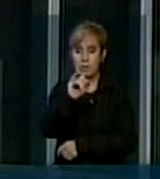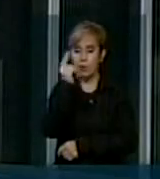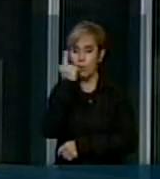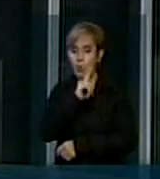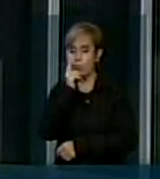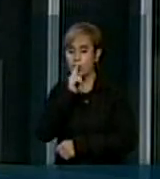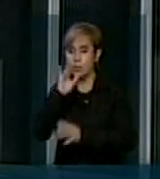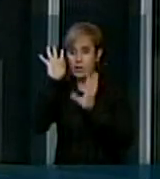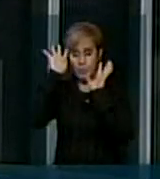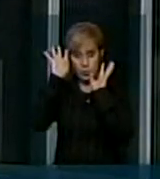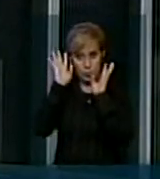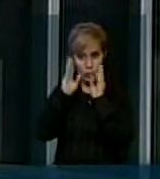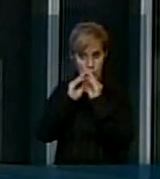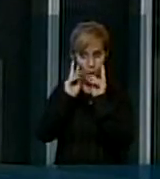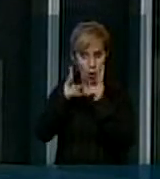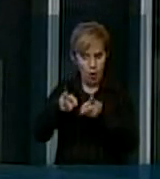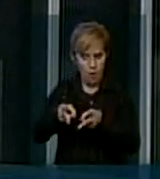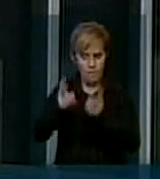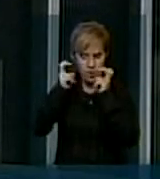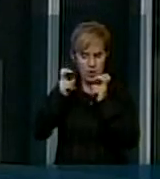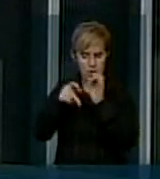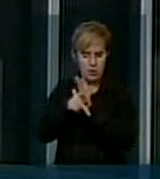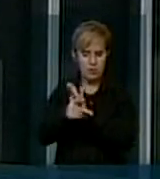de ouvir